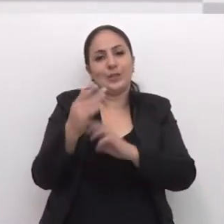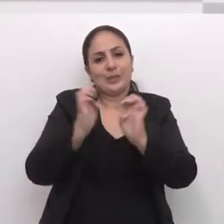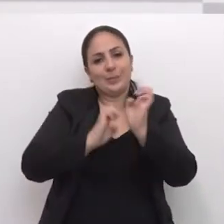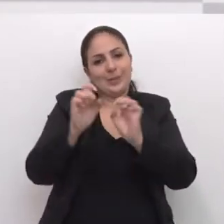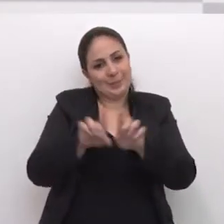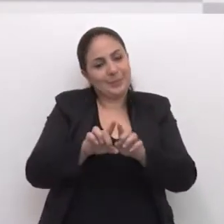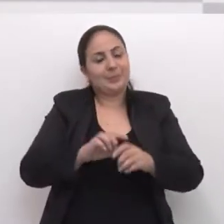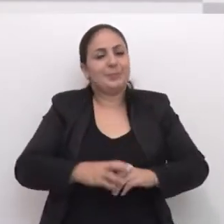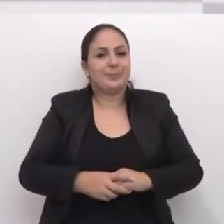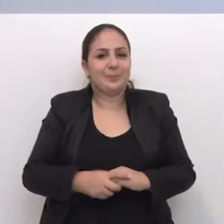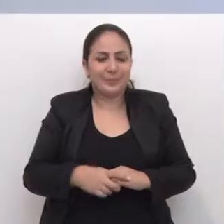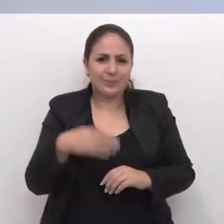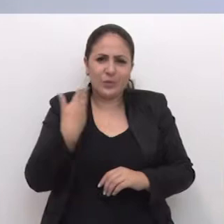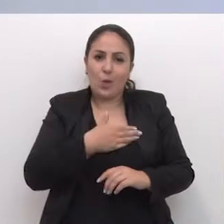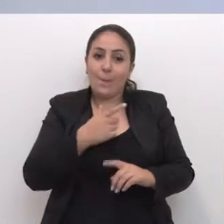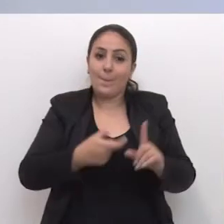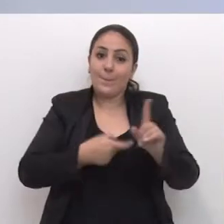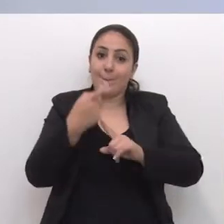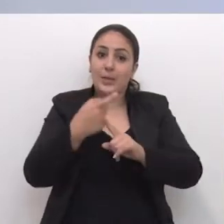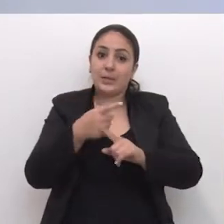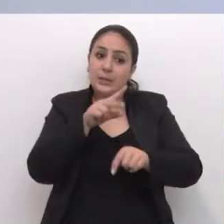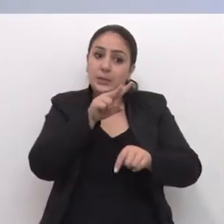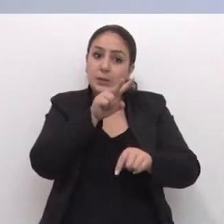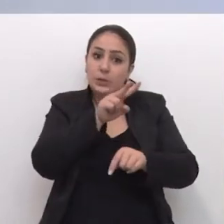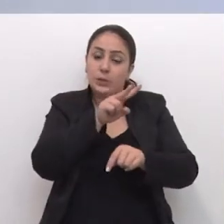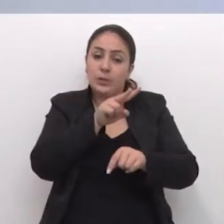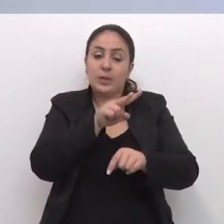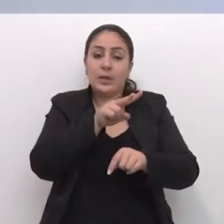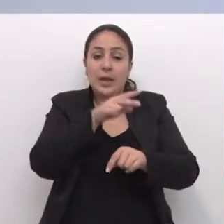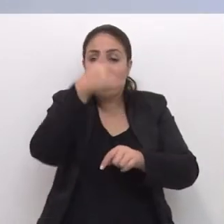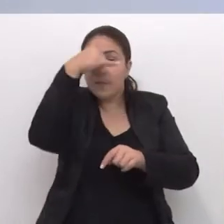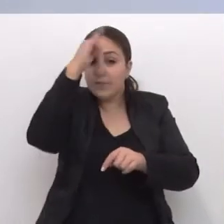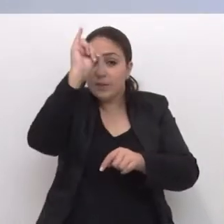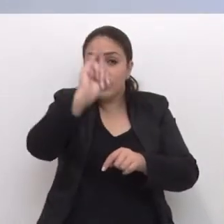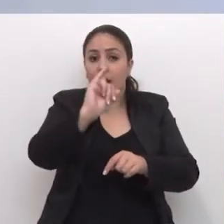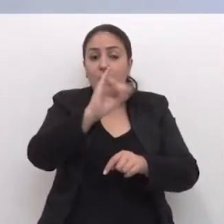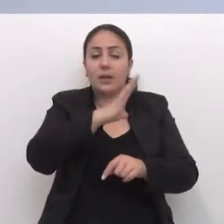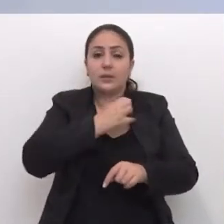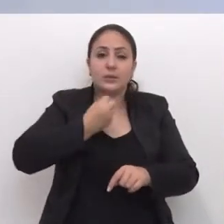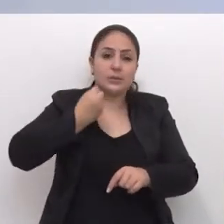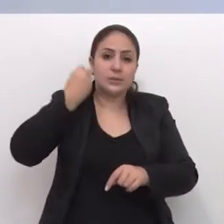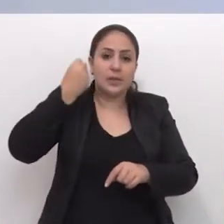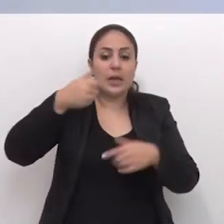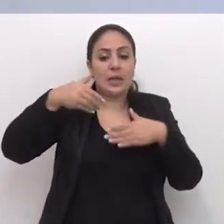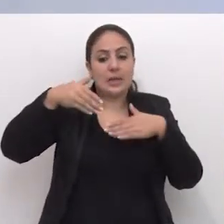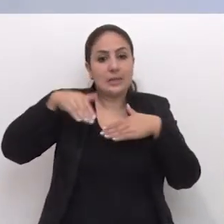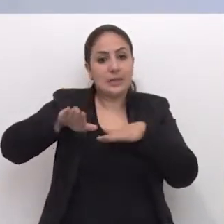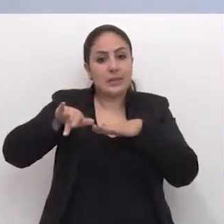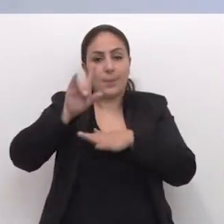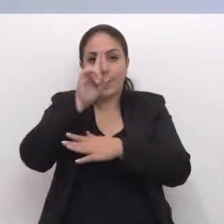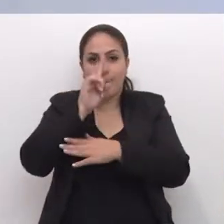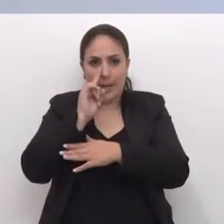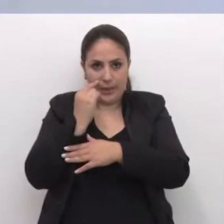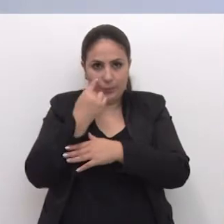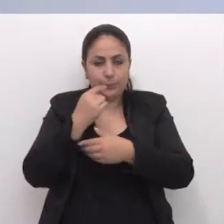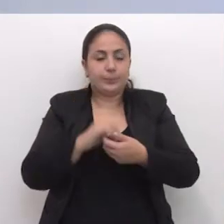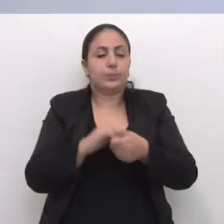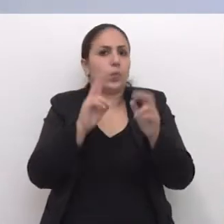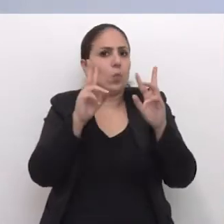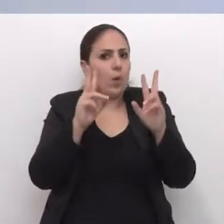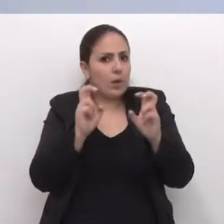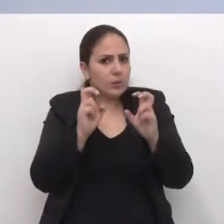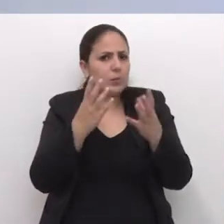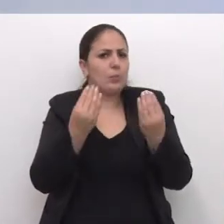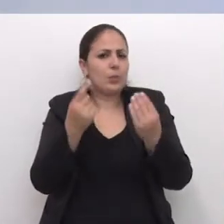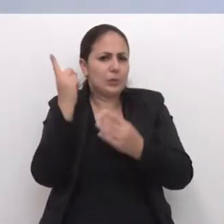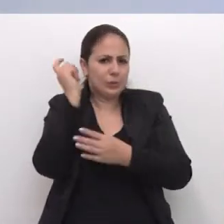novos empreendedores também. Estamos no mês de prevenção do suicídio, também chamado de Setembro Amarelo. Um tema